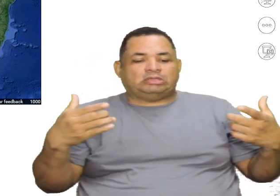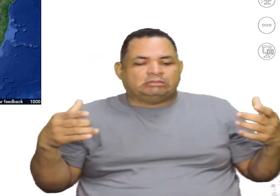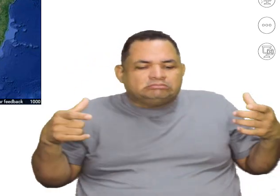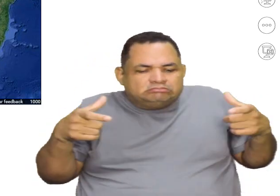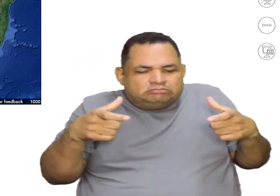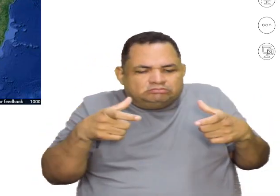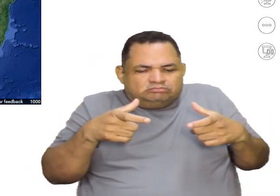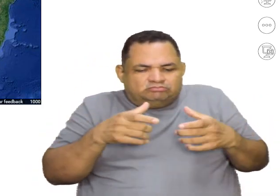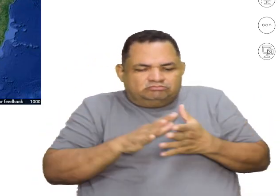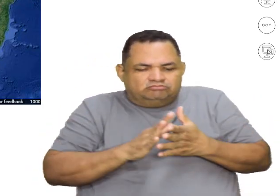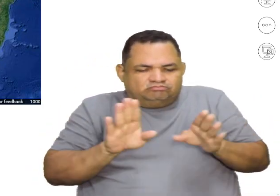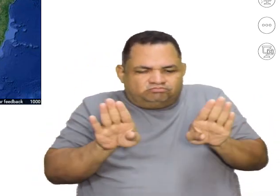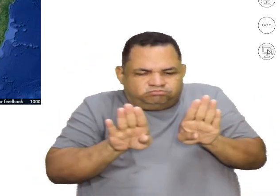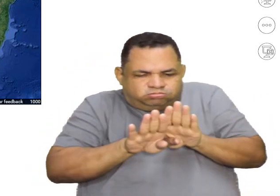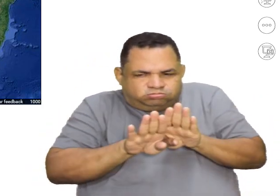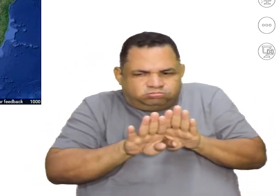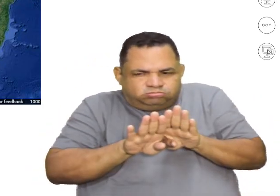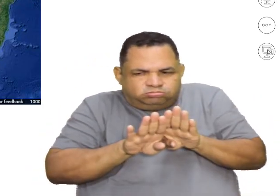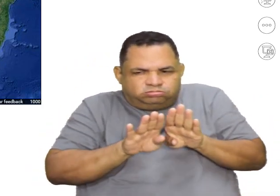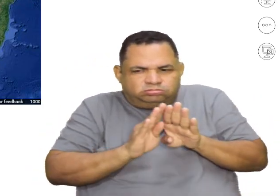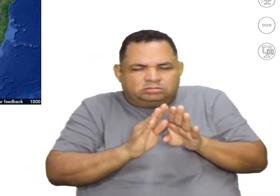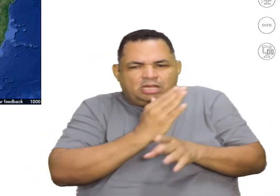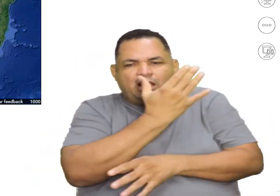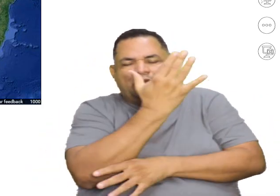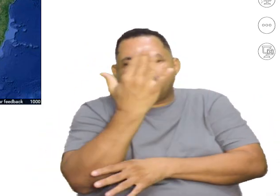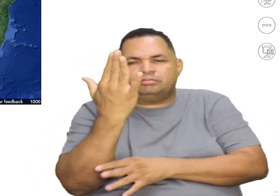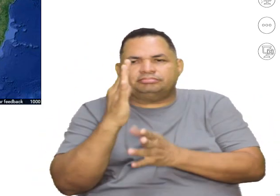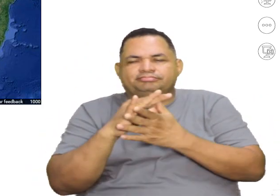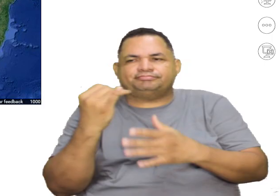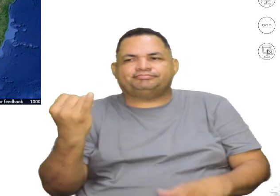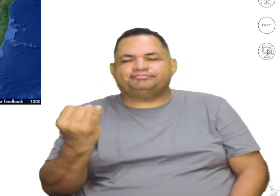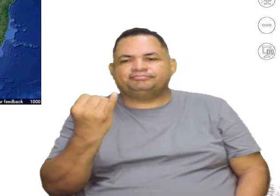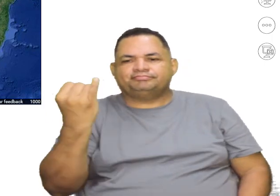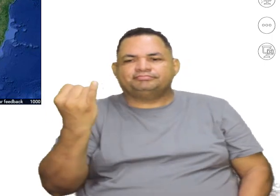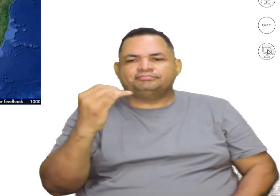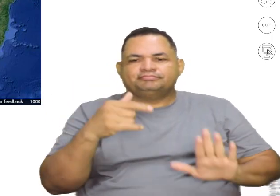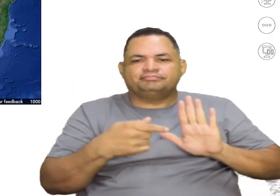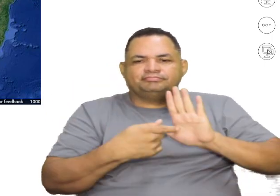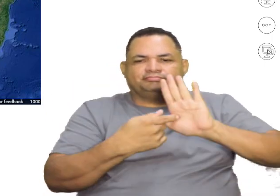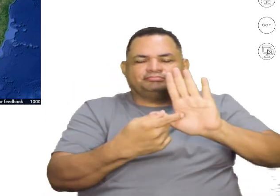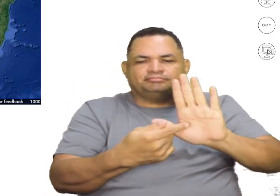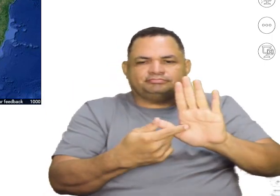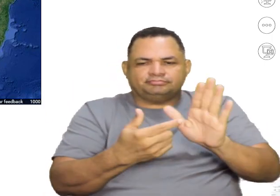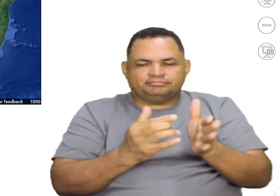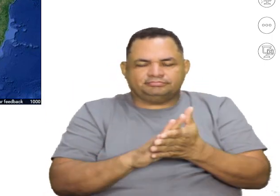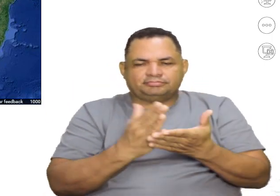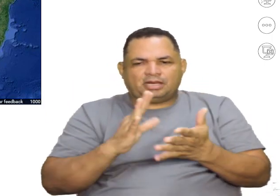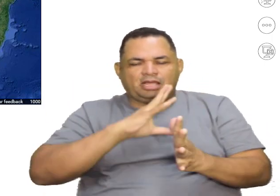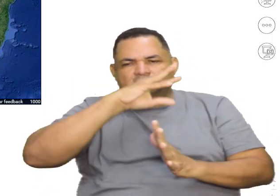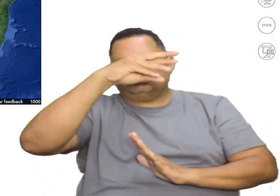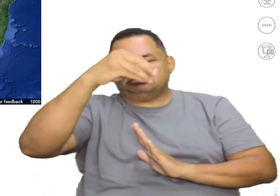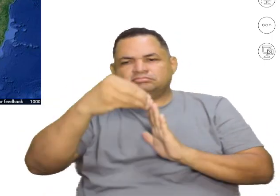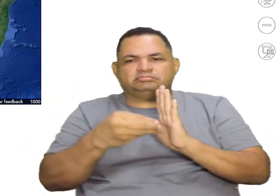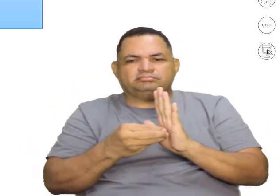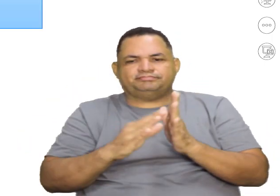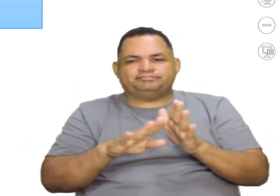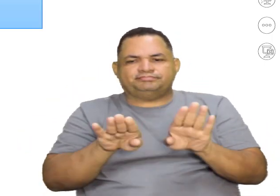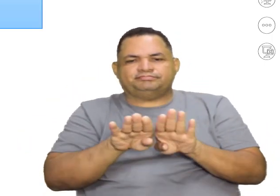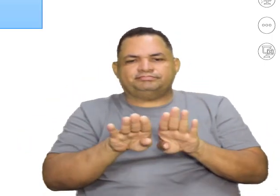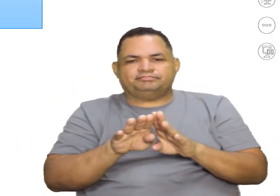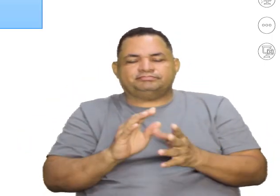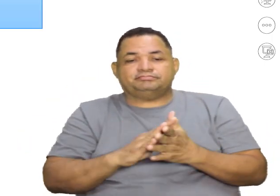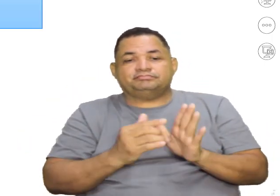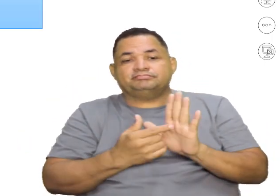fechado. Então, a importância de se mostrar, né, essa Amazônia. E também a